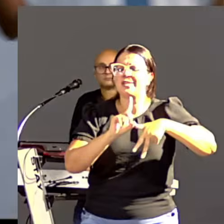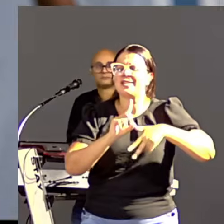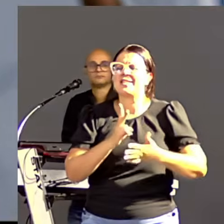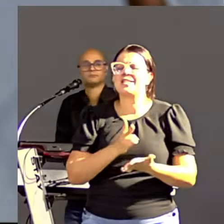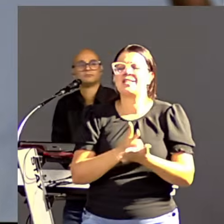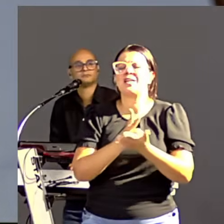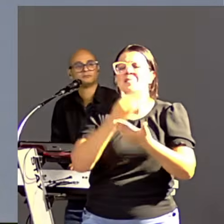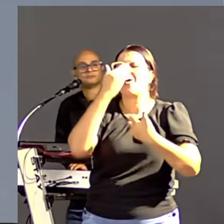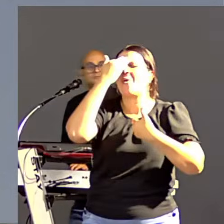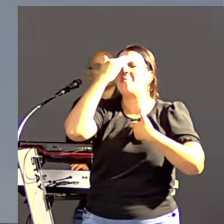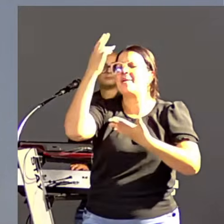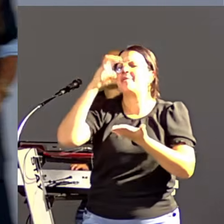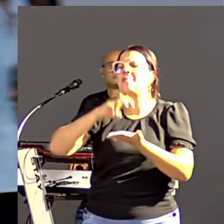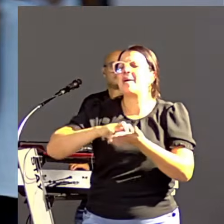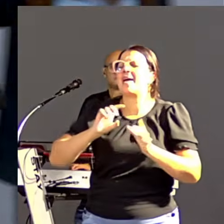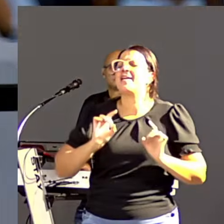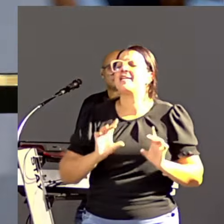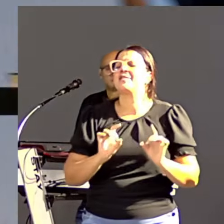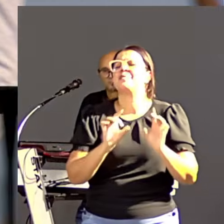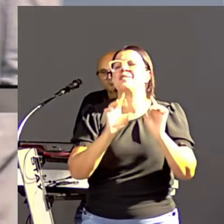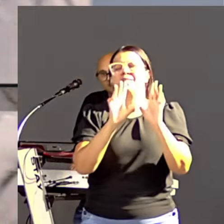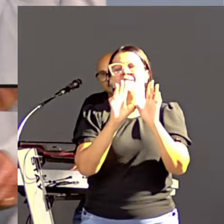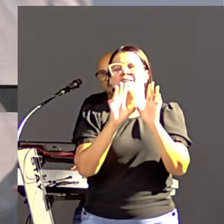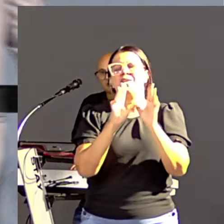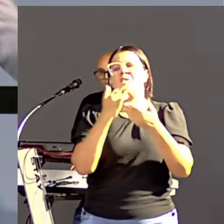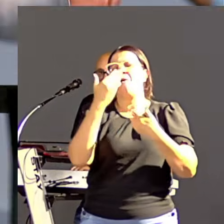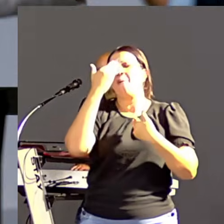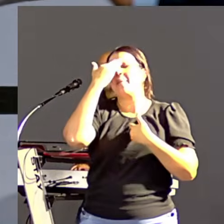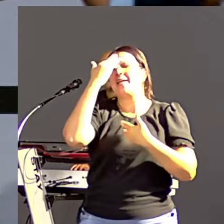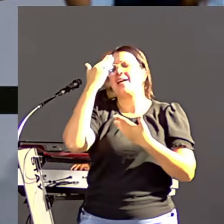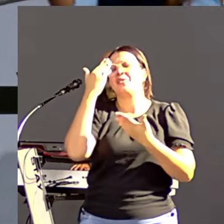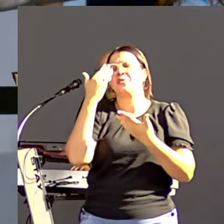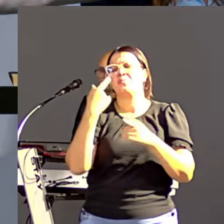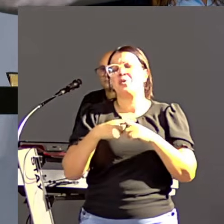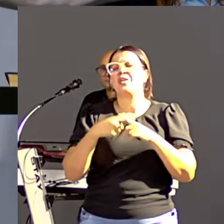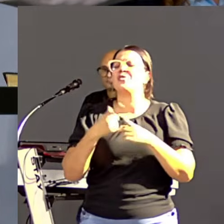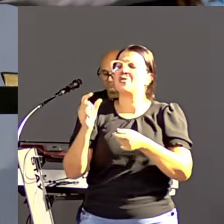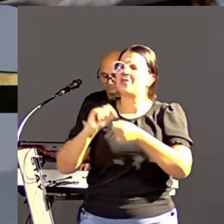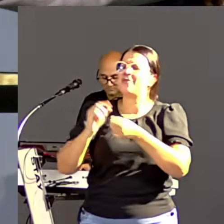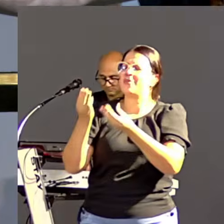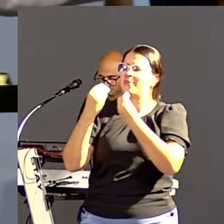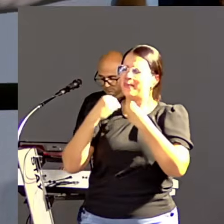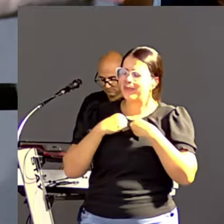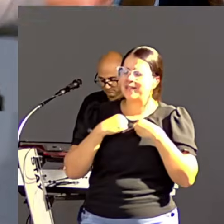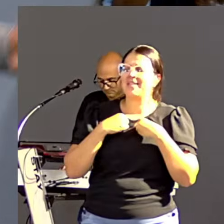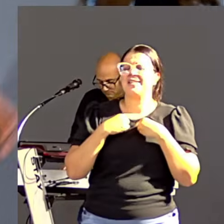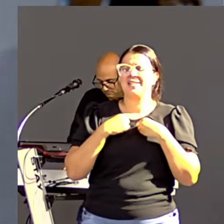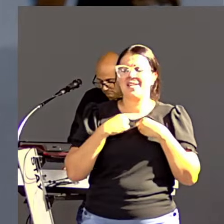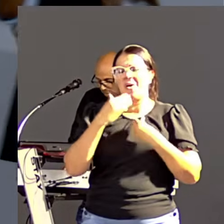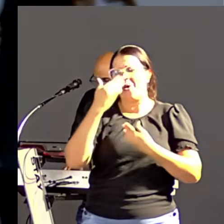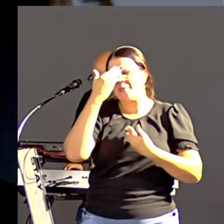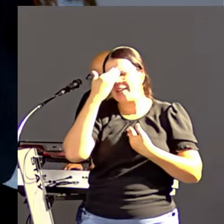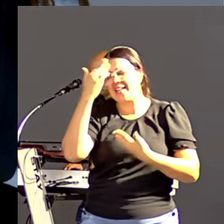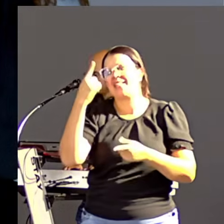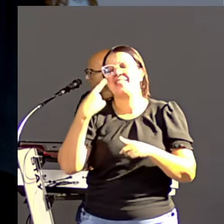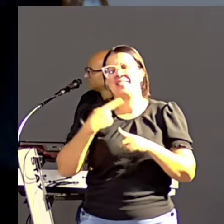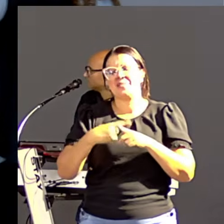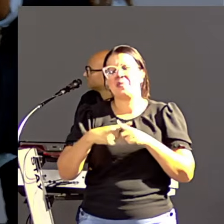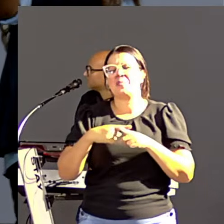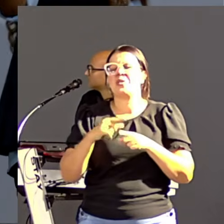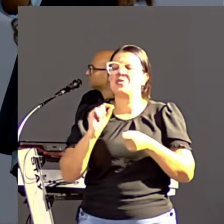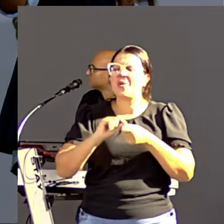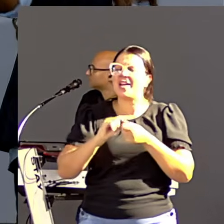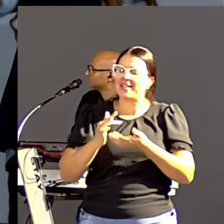Obrigado por essa manhã tão especial. Obrigado por tudo aquilo que o Senhor tem feito. Obrigado por tudo aquilo que o Senhor ainda vai